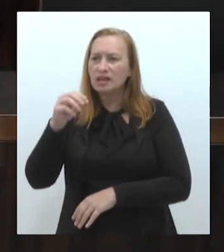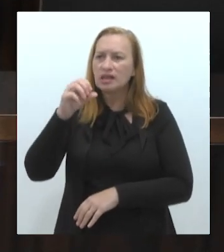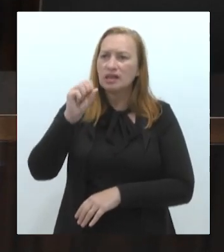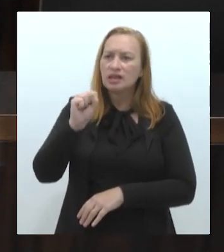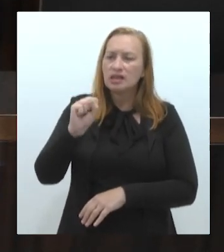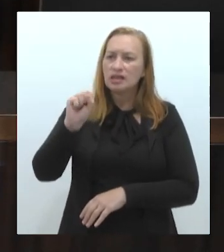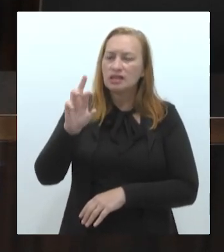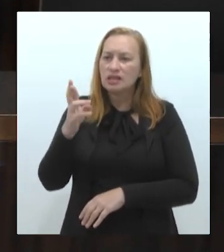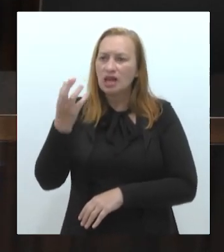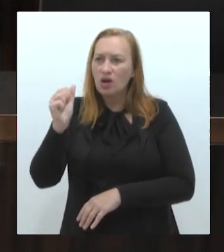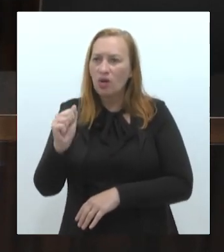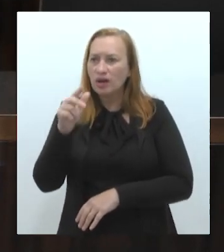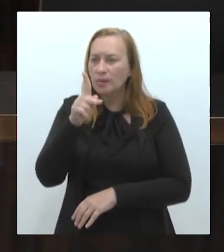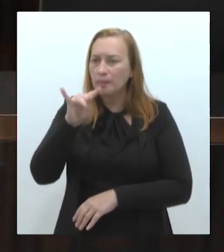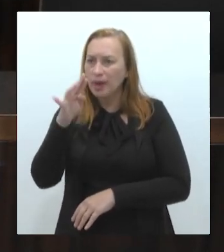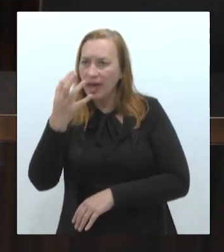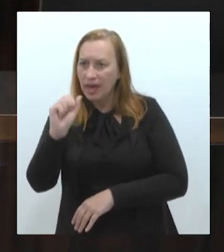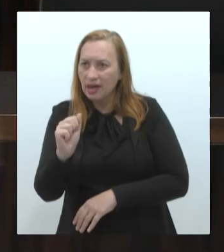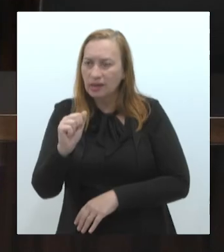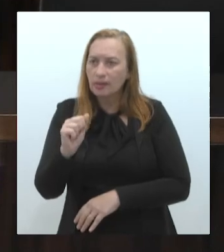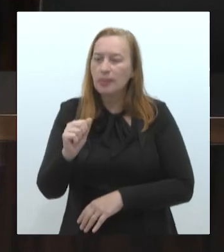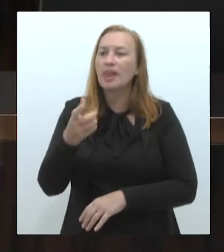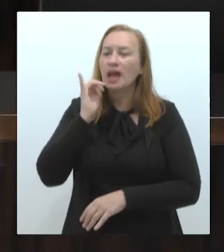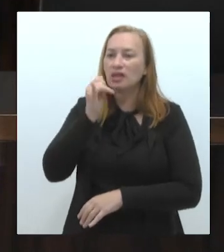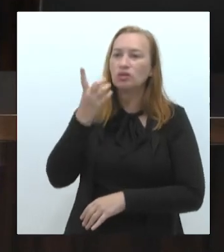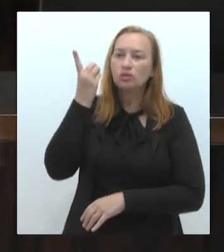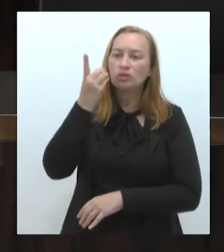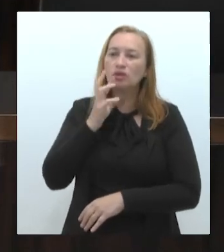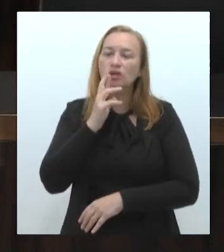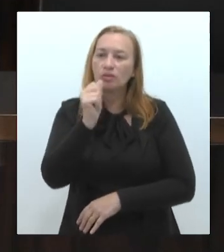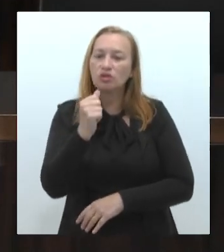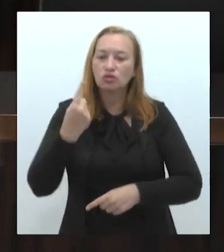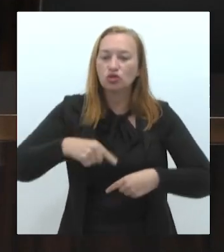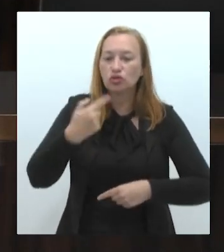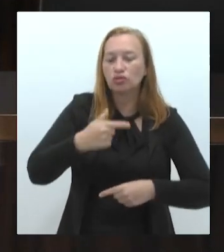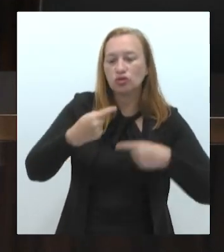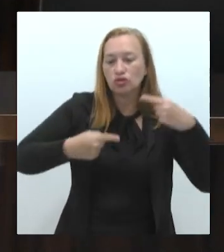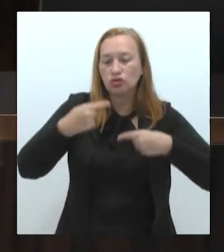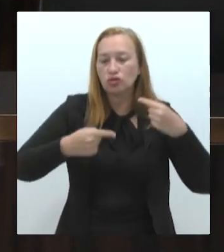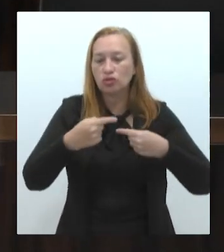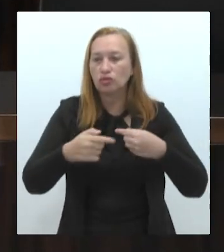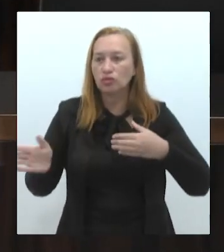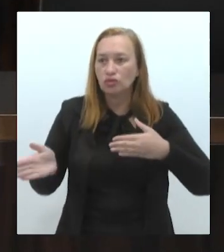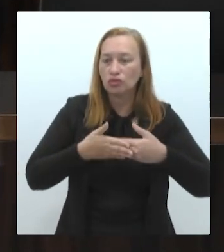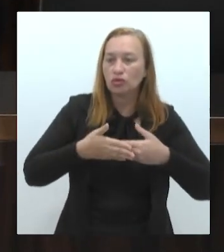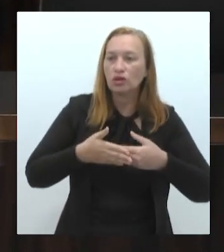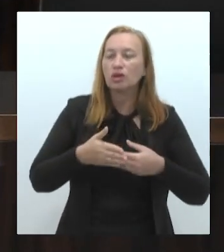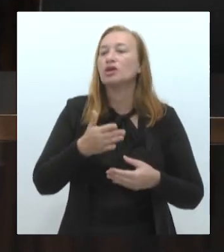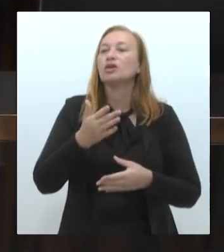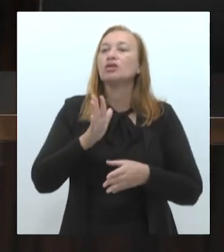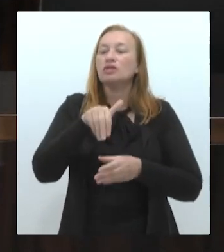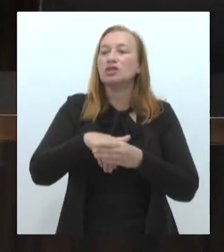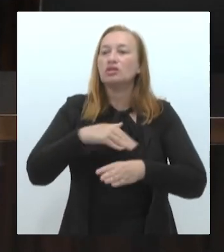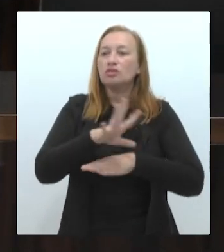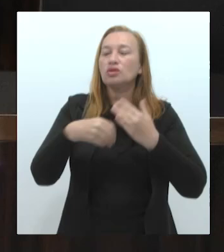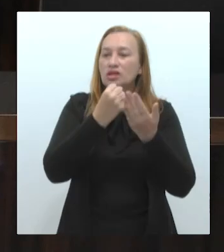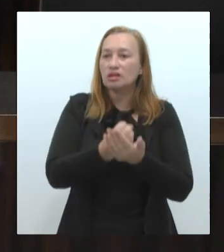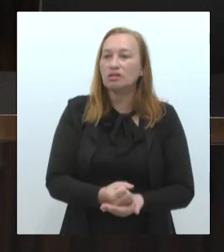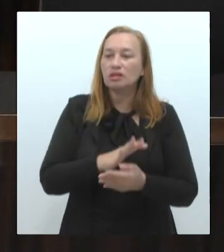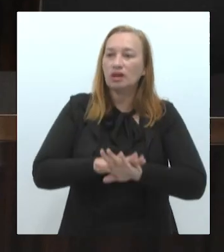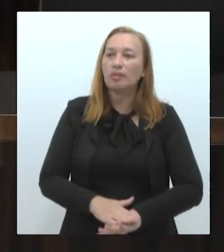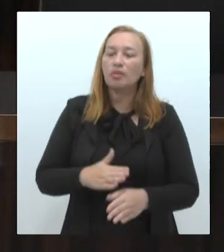legalidade. Relator, deputado Rodrigo Amorim. Em discussão, não havendo quem queira discutir, encerrada a discussão e votação. Senhores que aprovam, permaneçam como